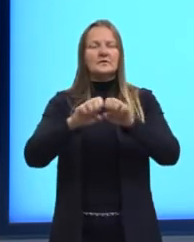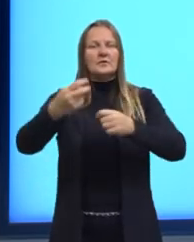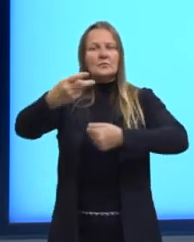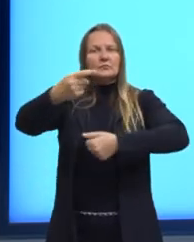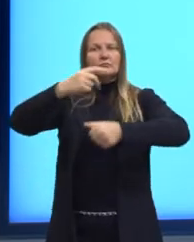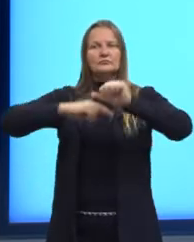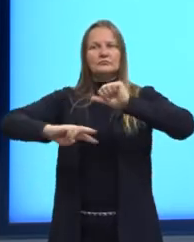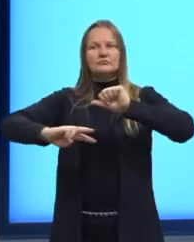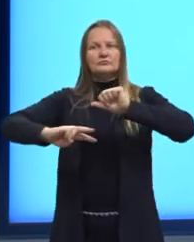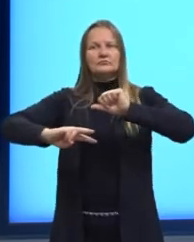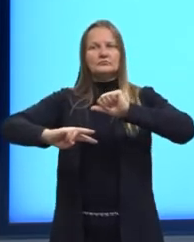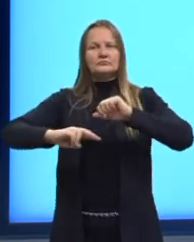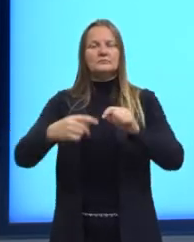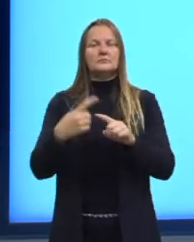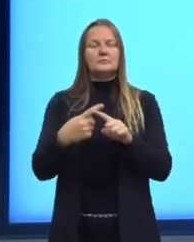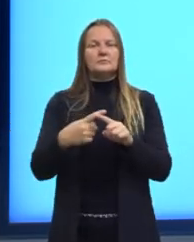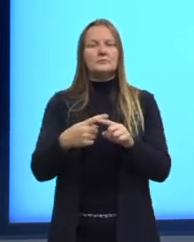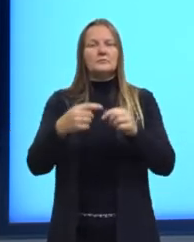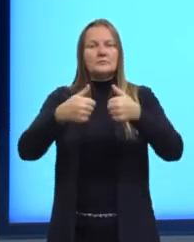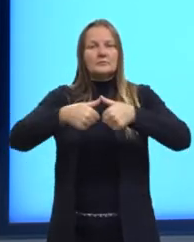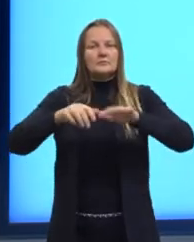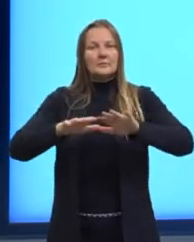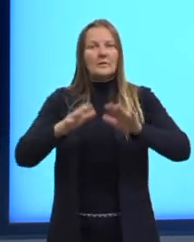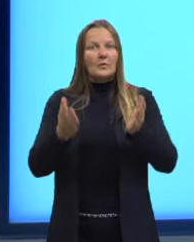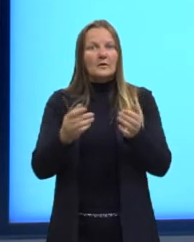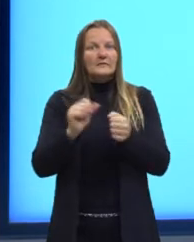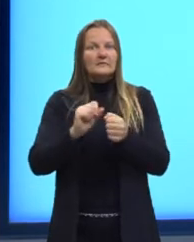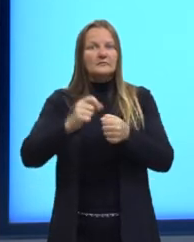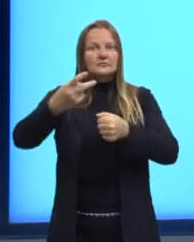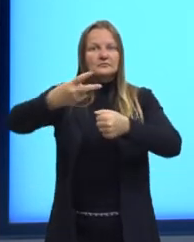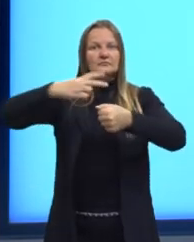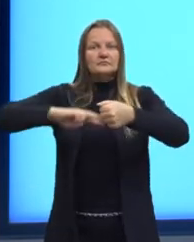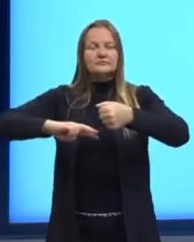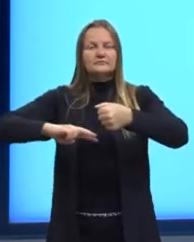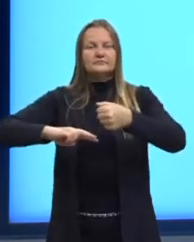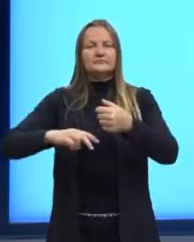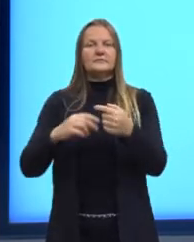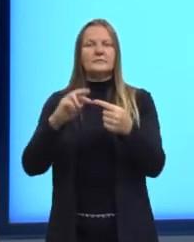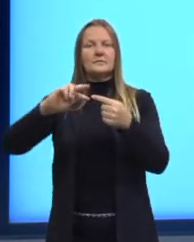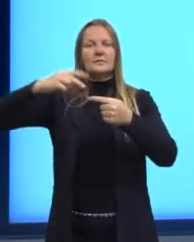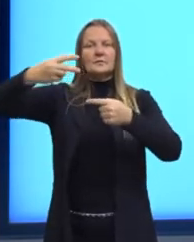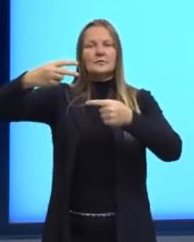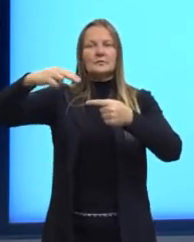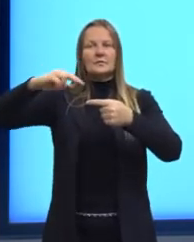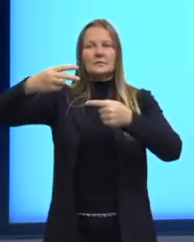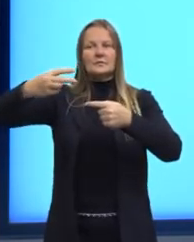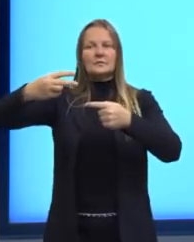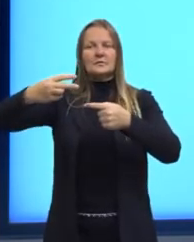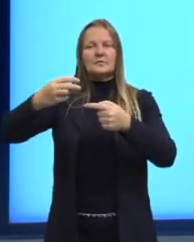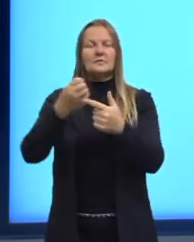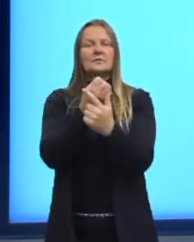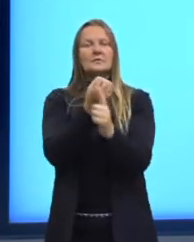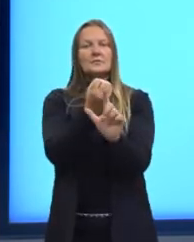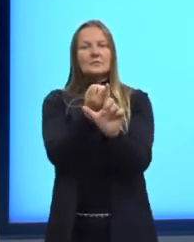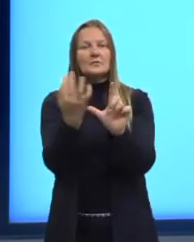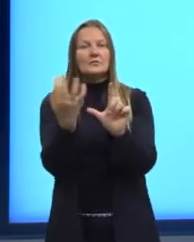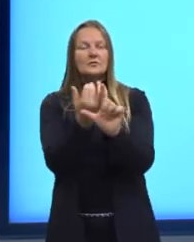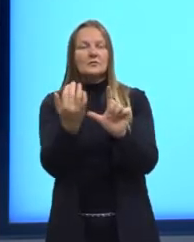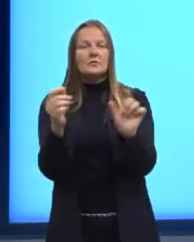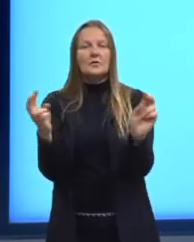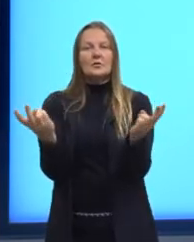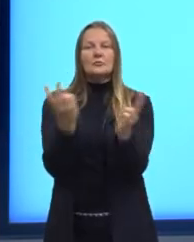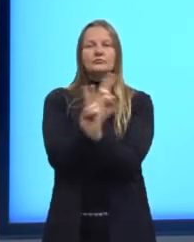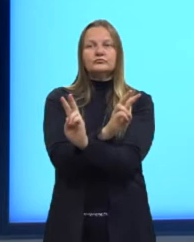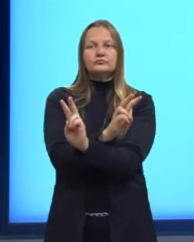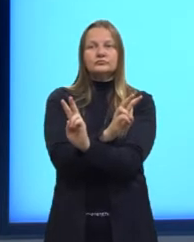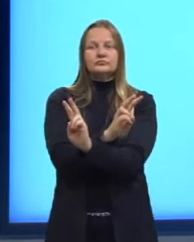inversa nesse caso né a operação inversa da exponencial é a logarítmica então nós